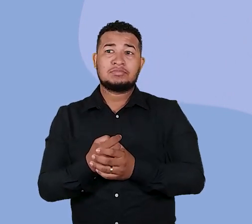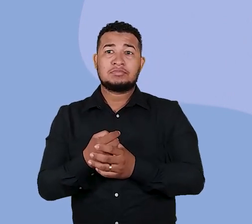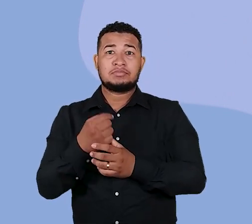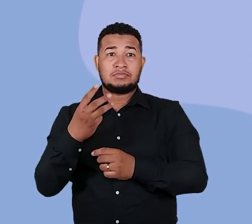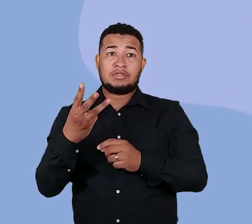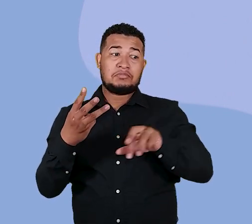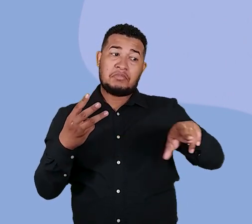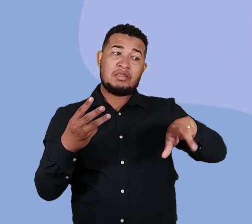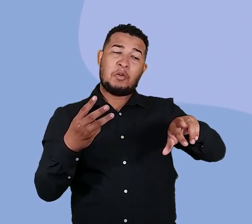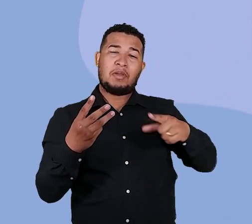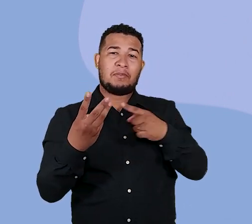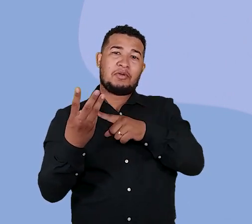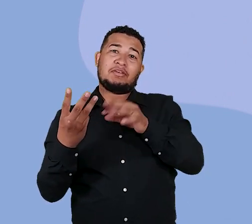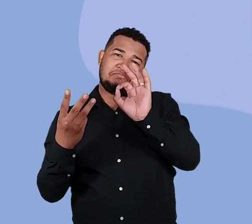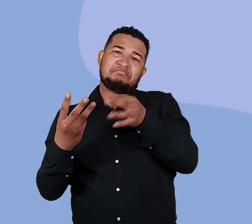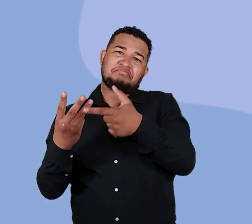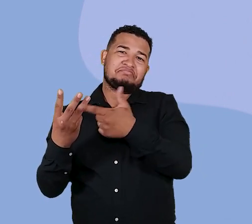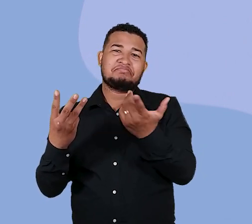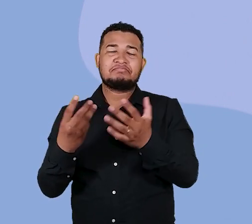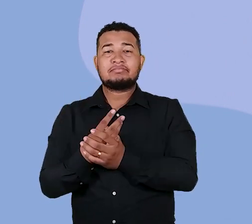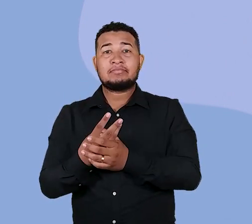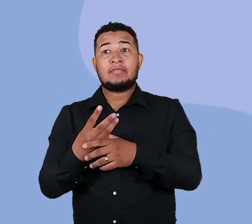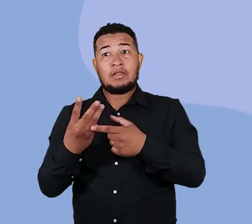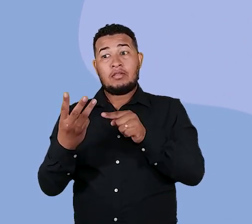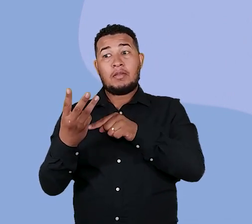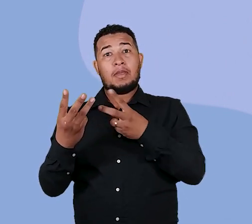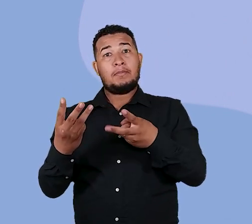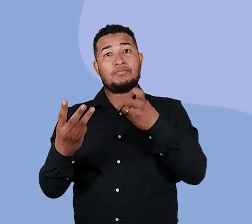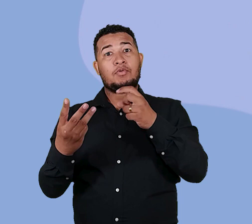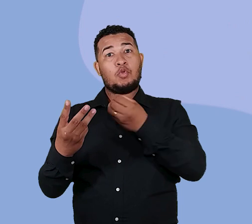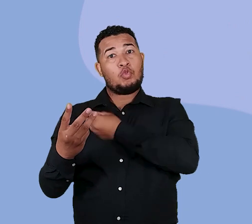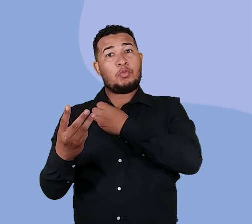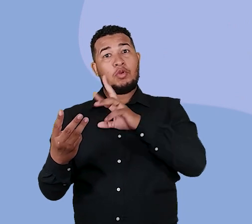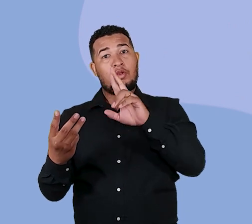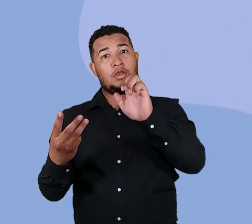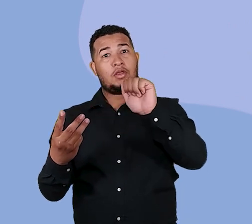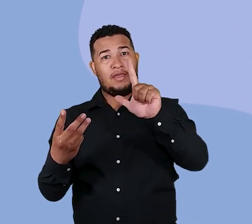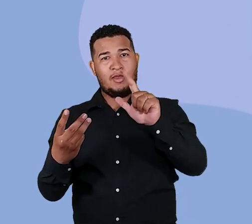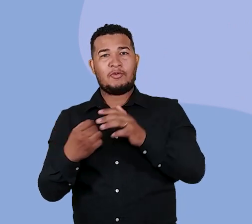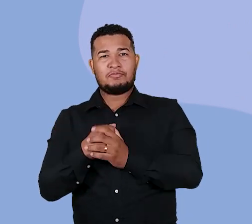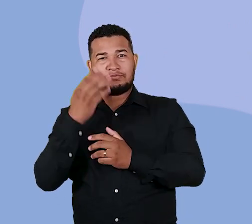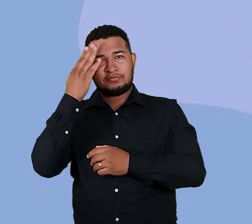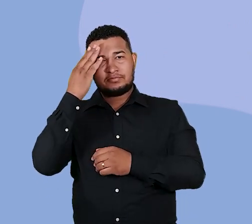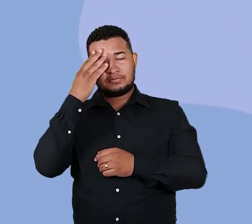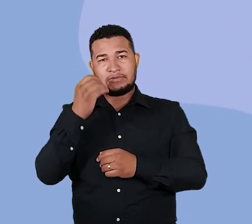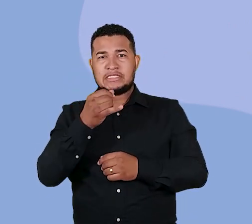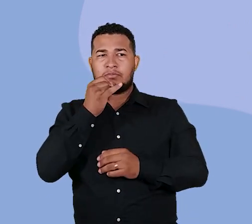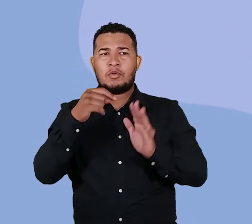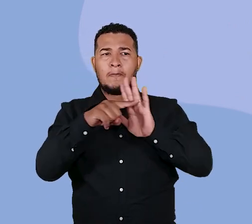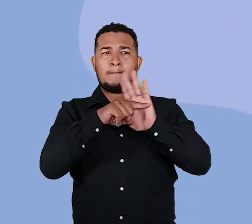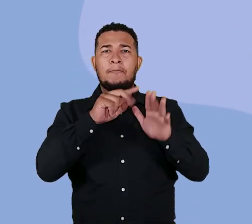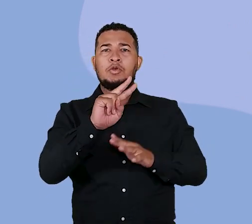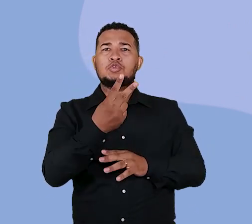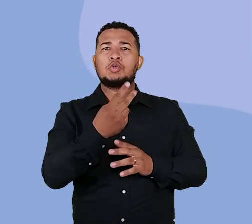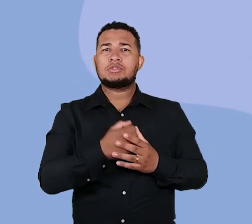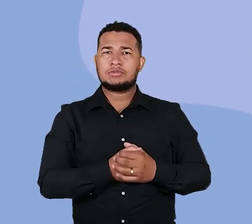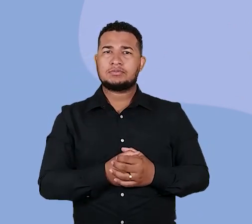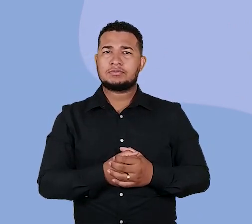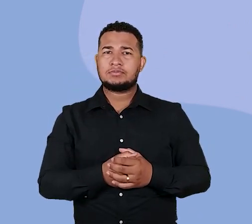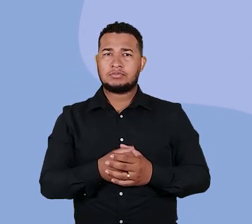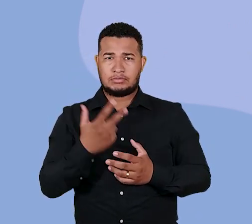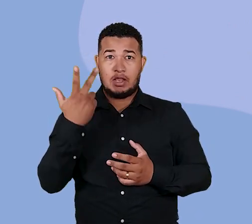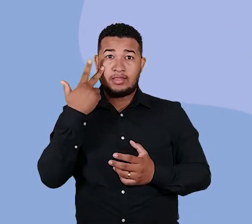não pertence aos irracionais porque ele é racional, né, gente? E ele pertence aos reais. E aí, tudo bem? O menos 2, hein? Ele é